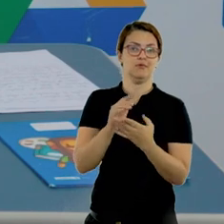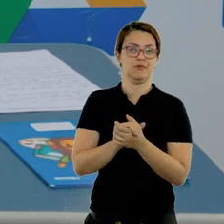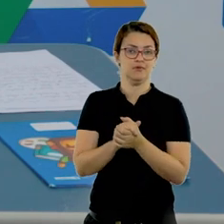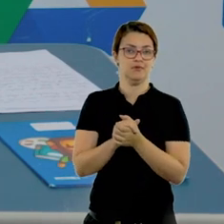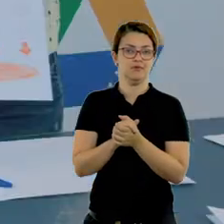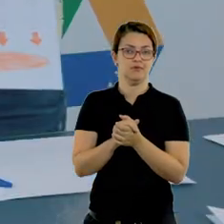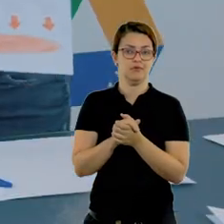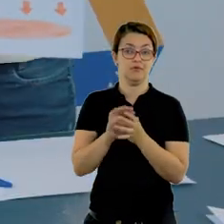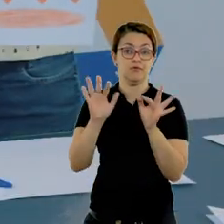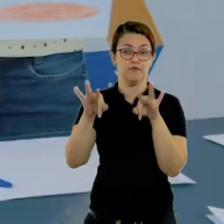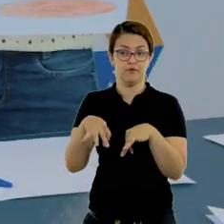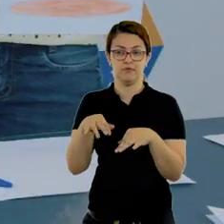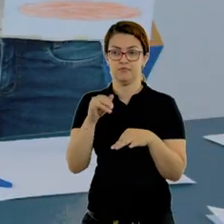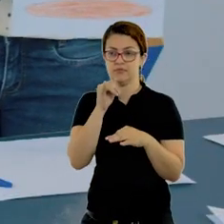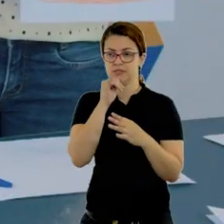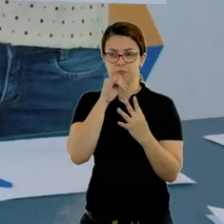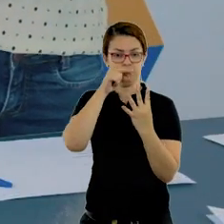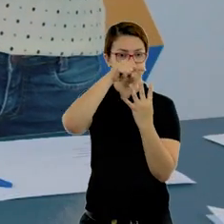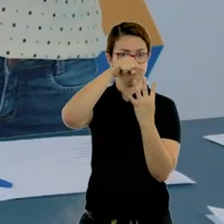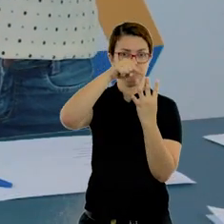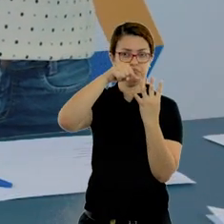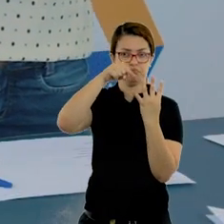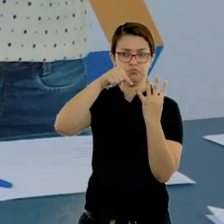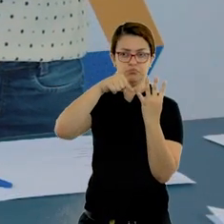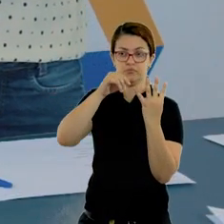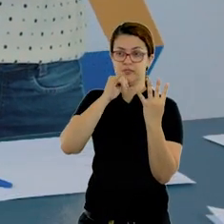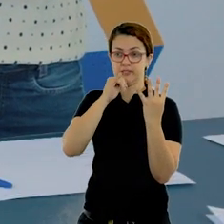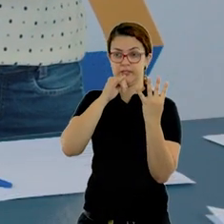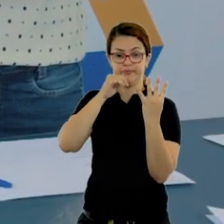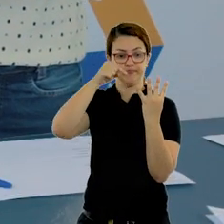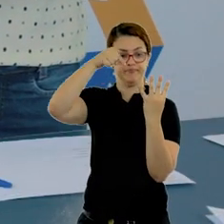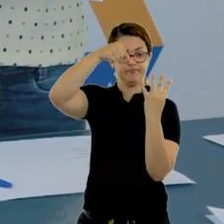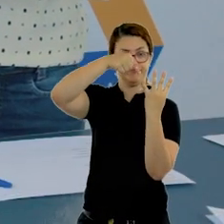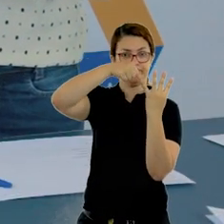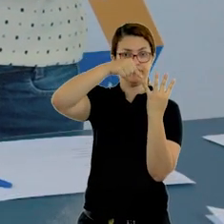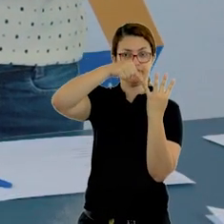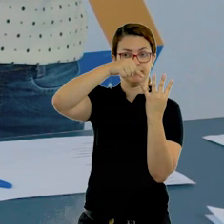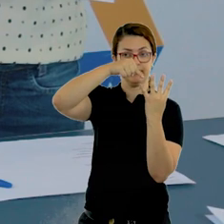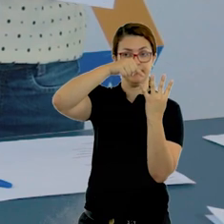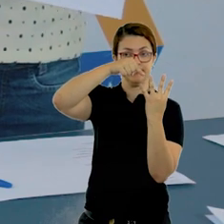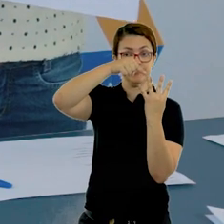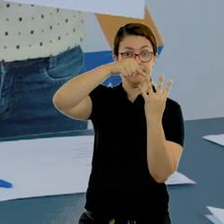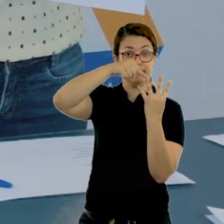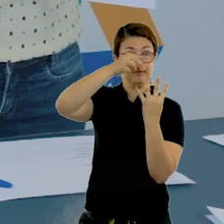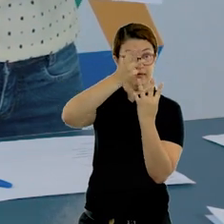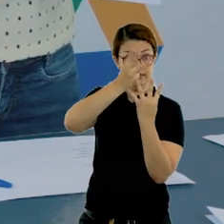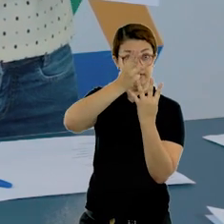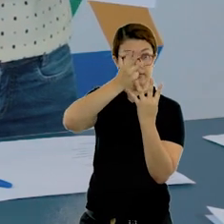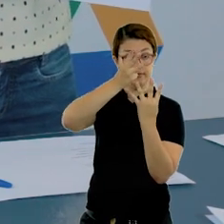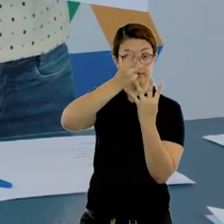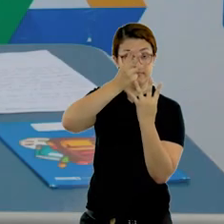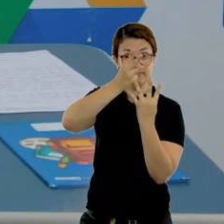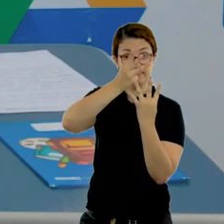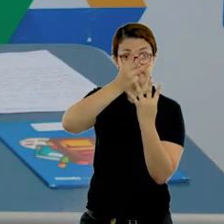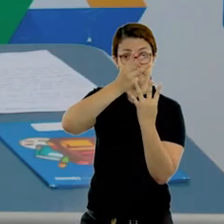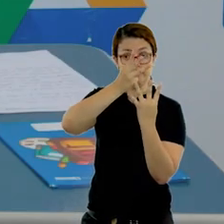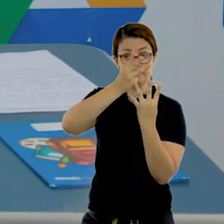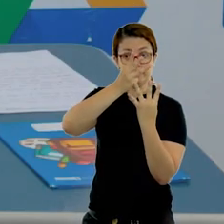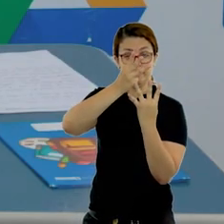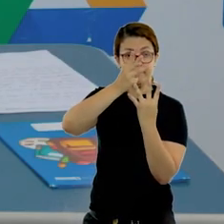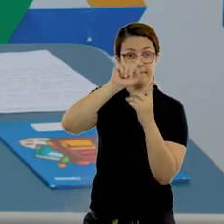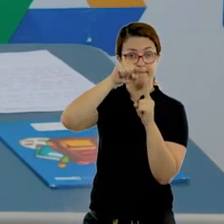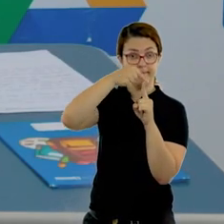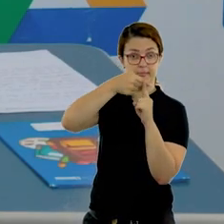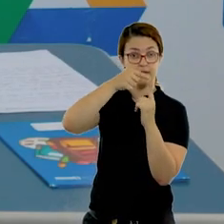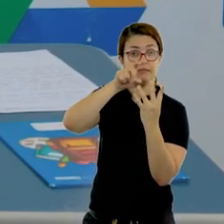até encontrar a saída. Então, o que vocês devem fazer? Lá na entrada, vocês escolham um dos números que tem na entrada. Por exemplo, vou escolher aqui o número 3.